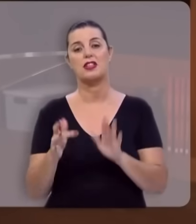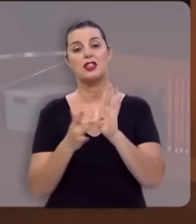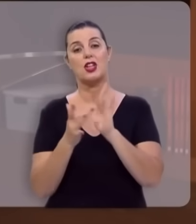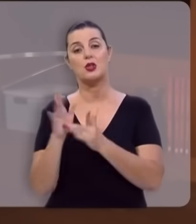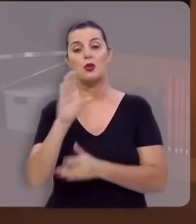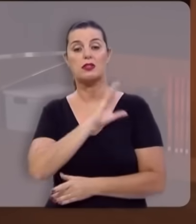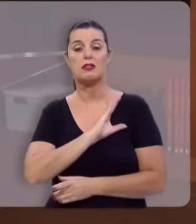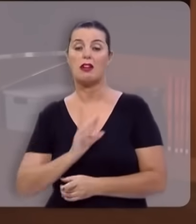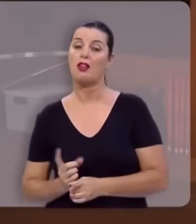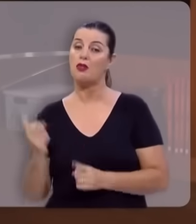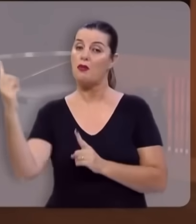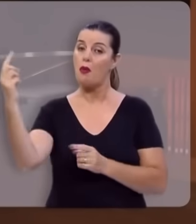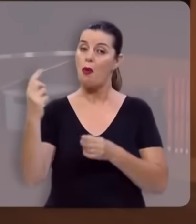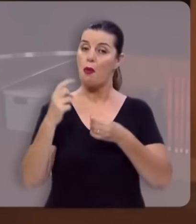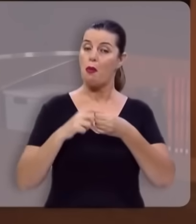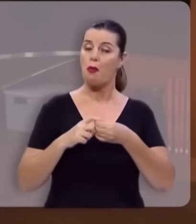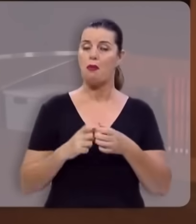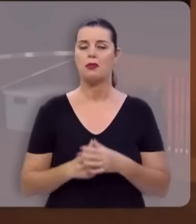Cristo Jesus.